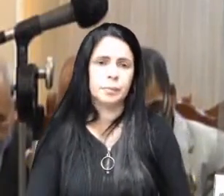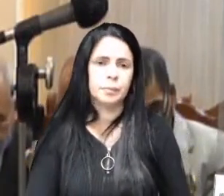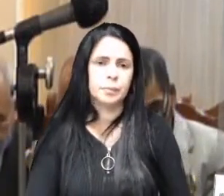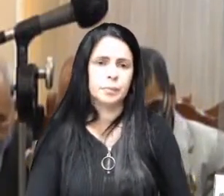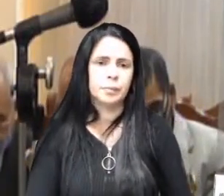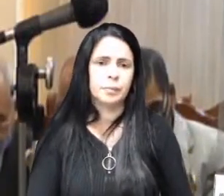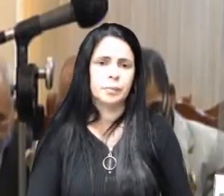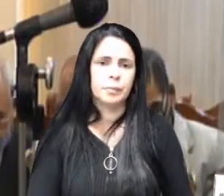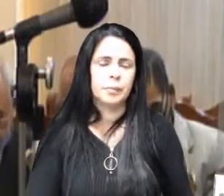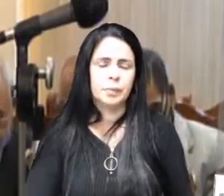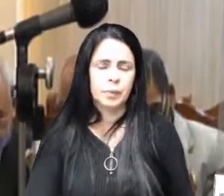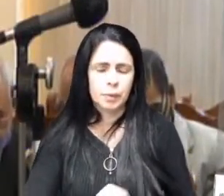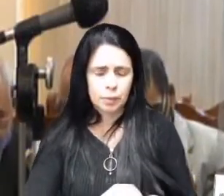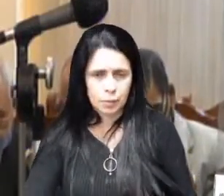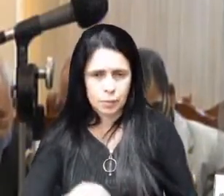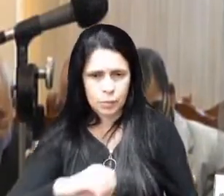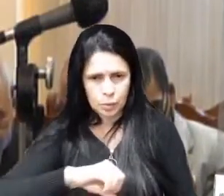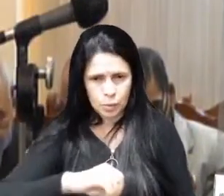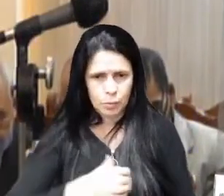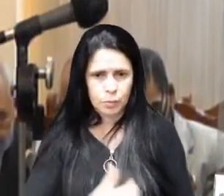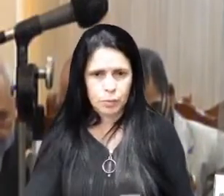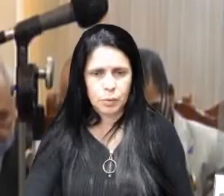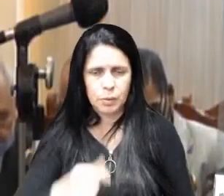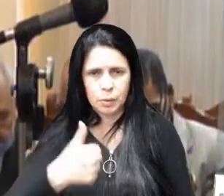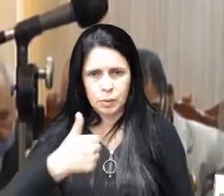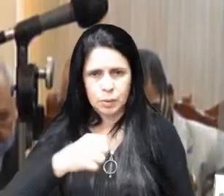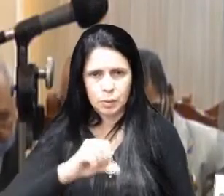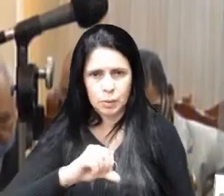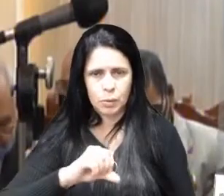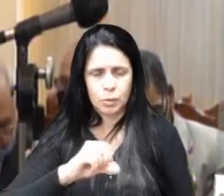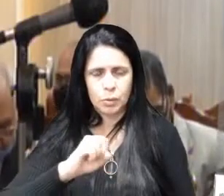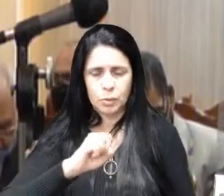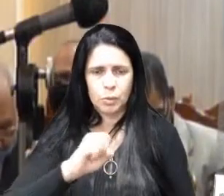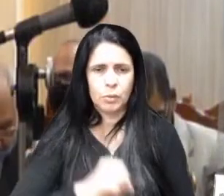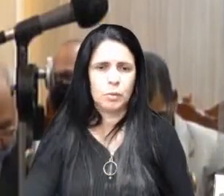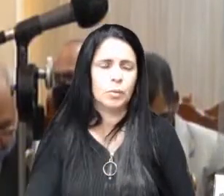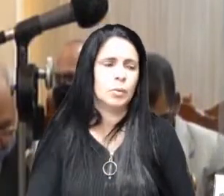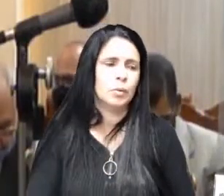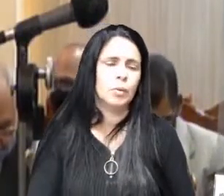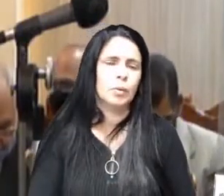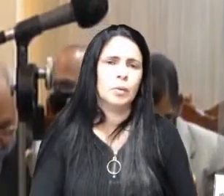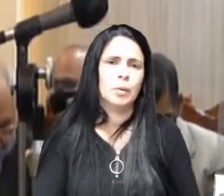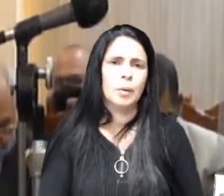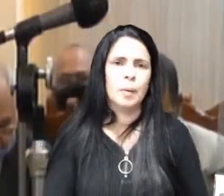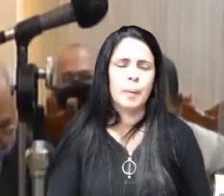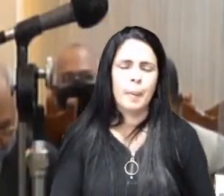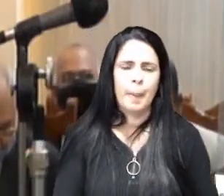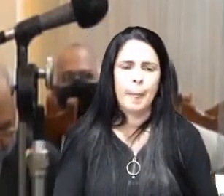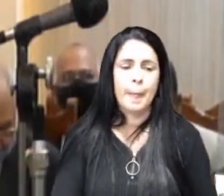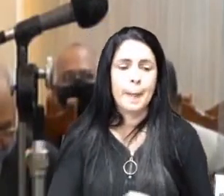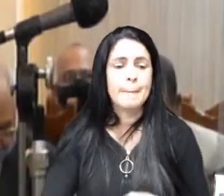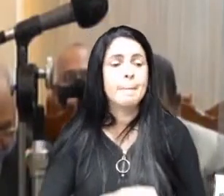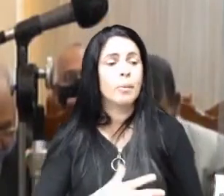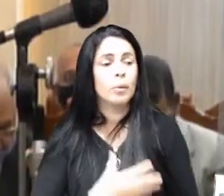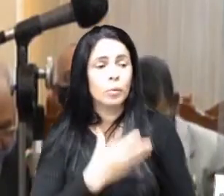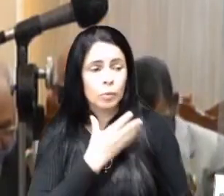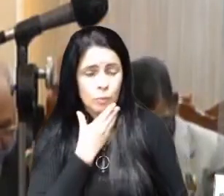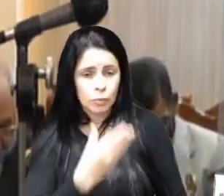Gênesis 9, 18. Diz que os filhos de Noé que saíram da arca foi quem?